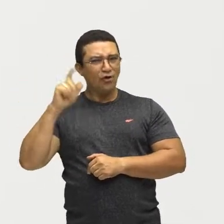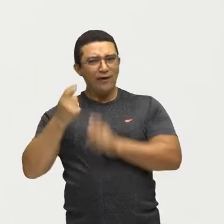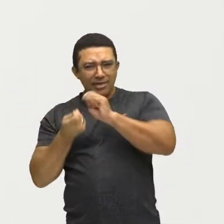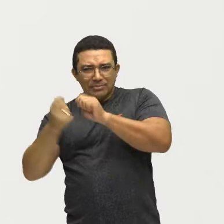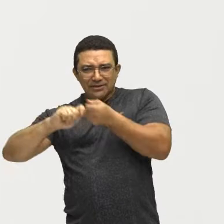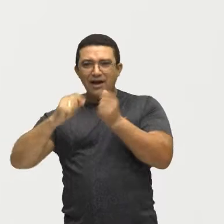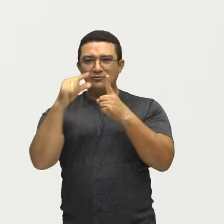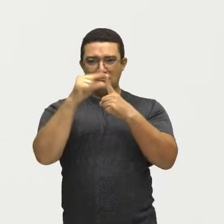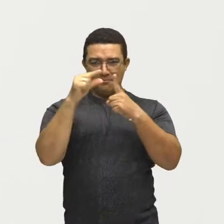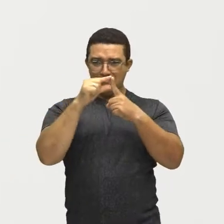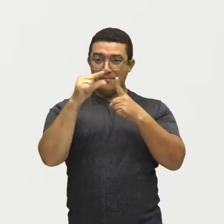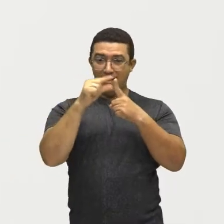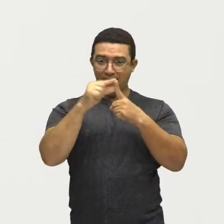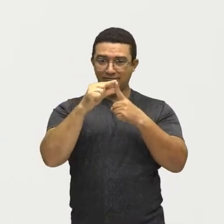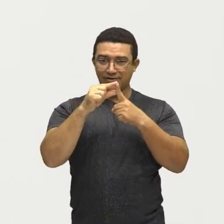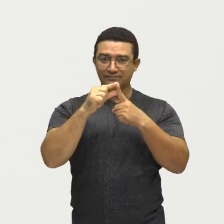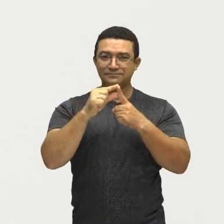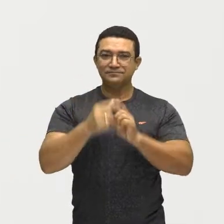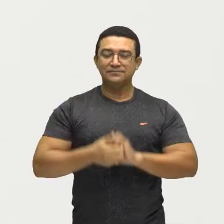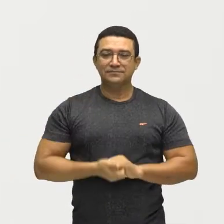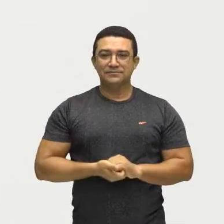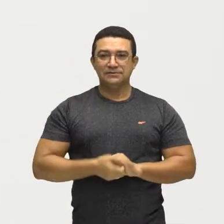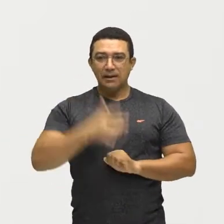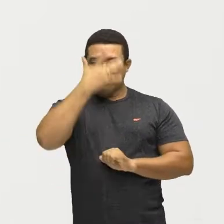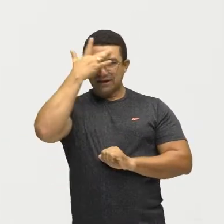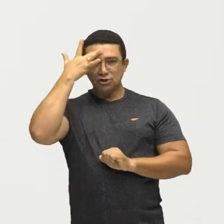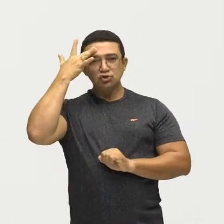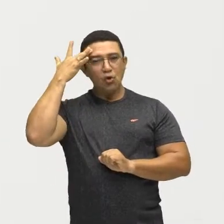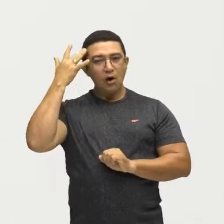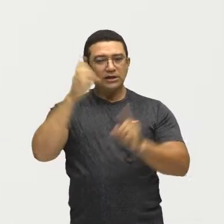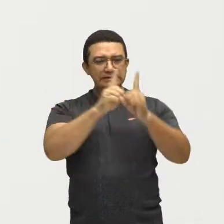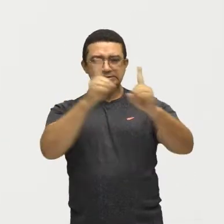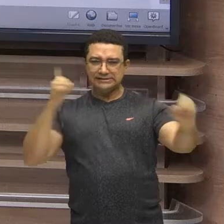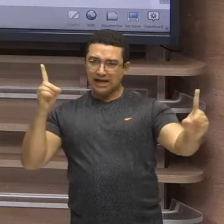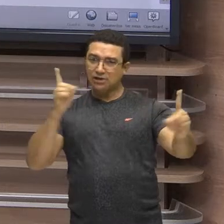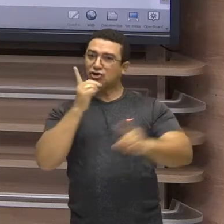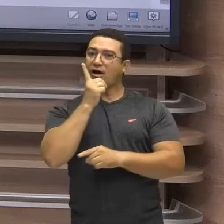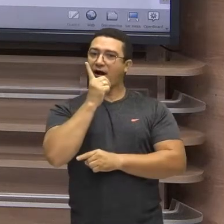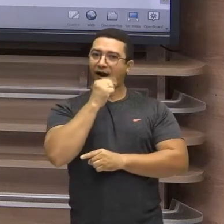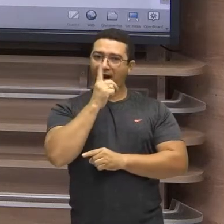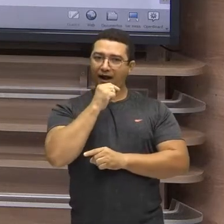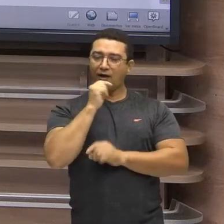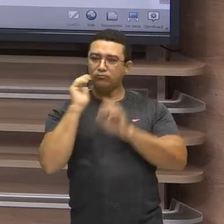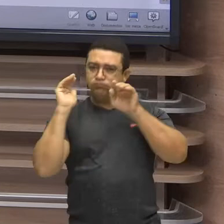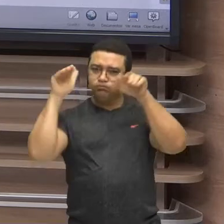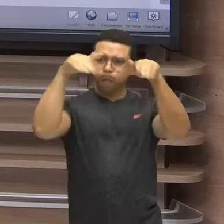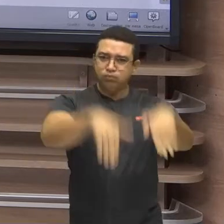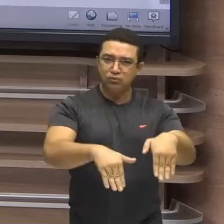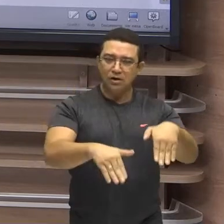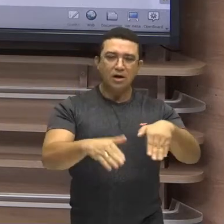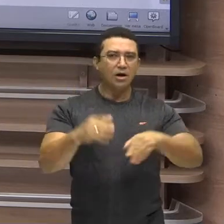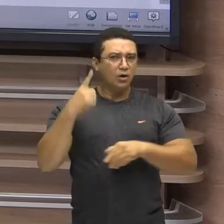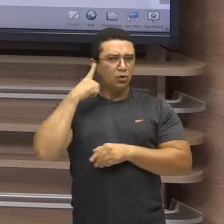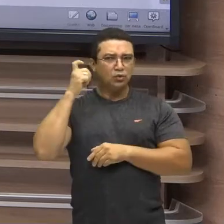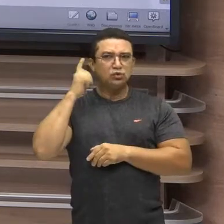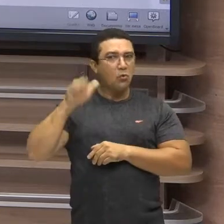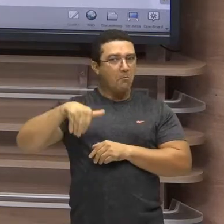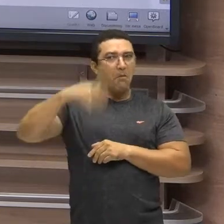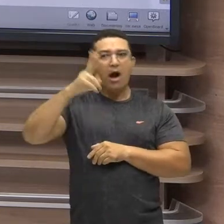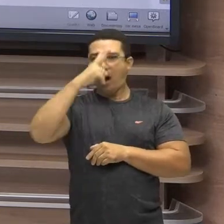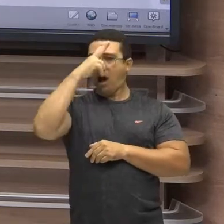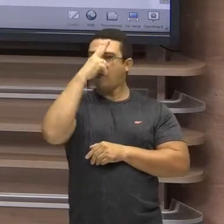mergulha na água, né? E quanto mais distante da água se faz esse mergulho, mais